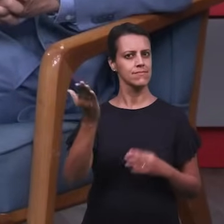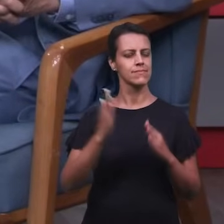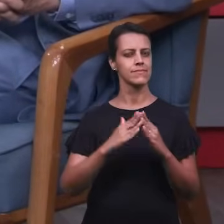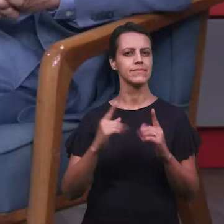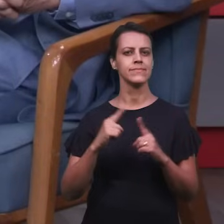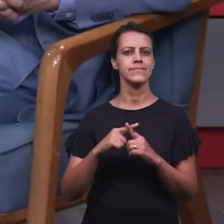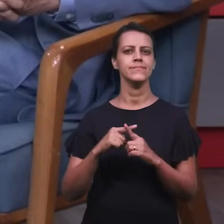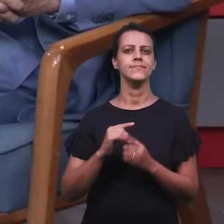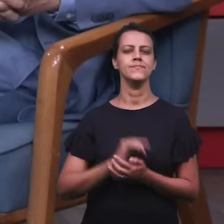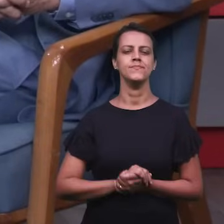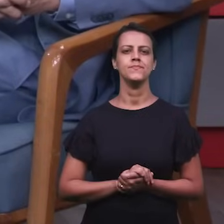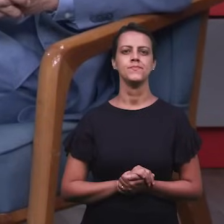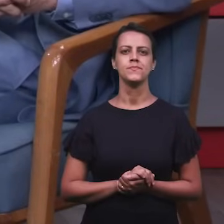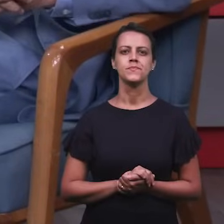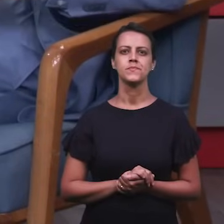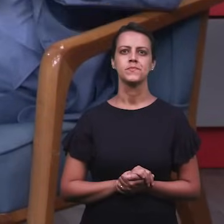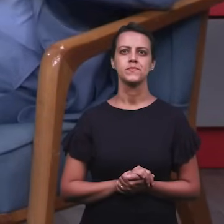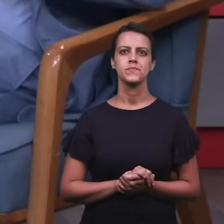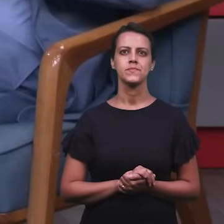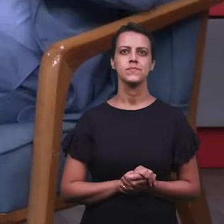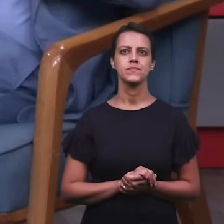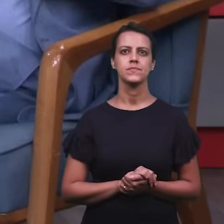igreja.